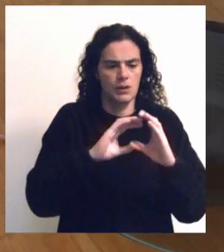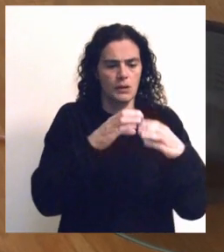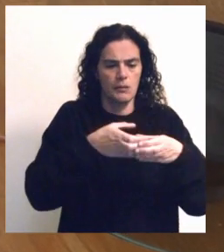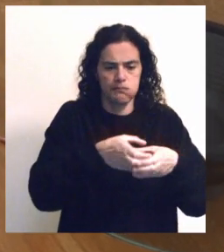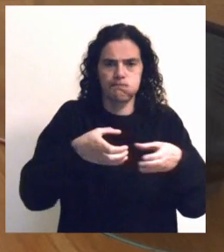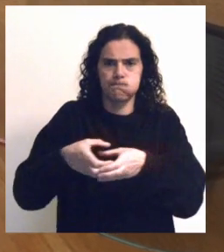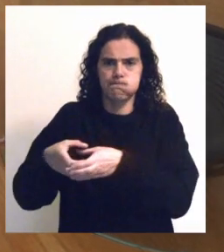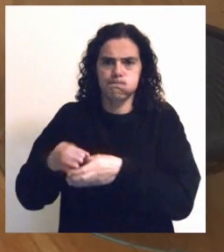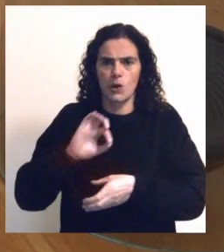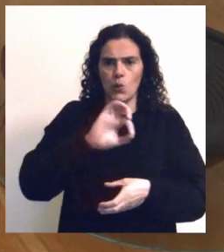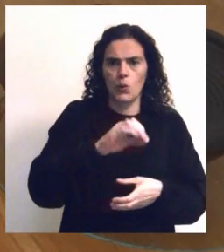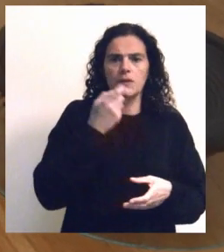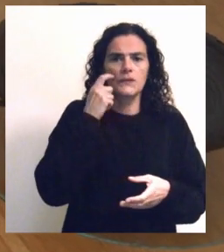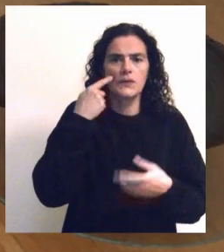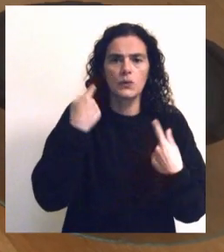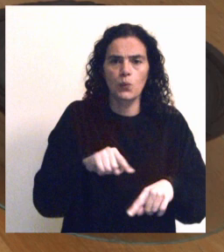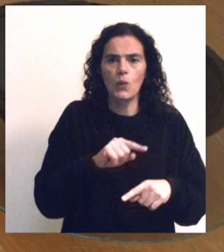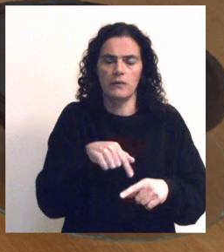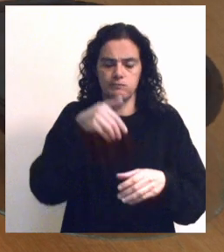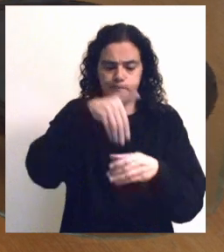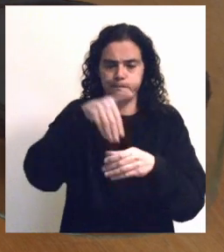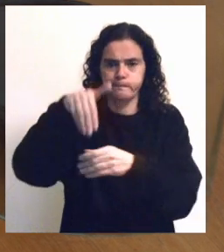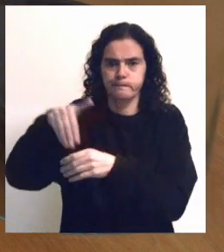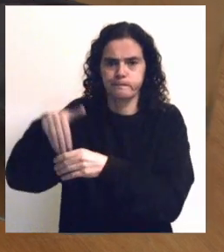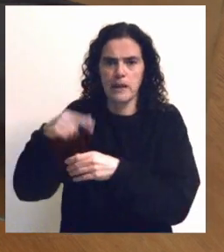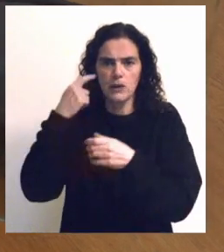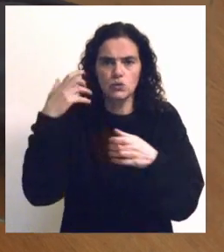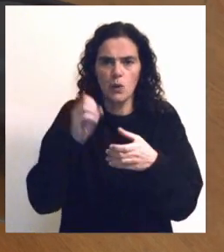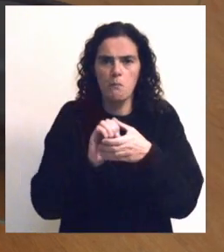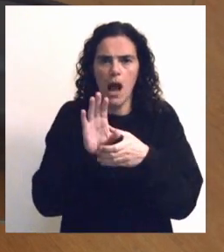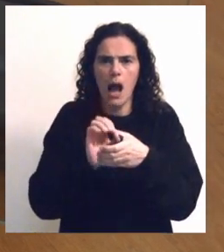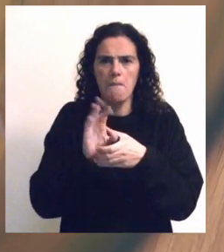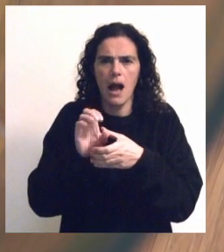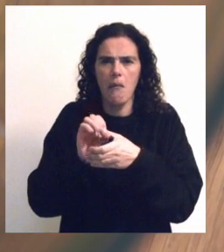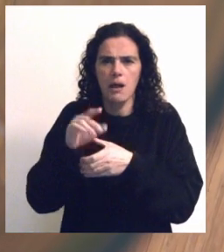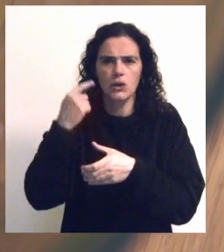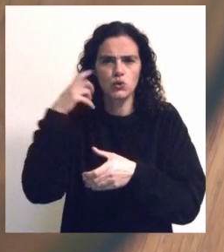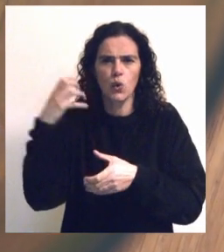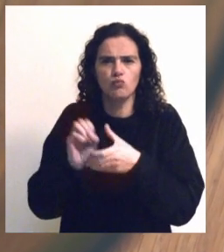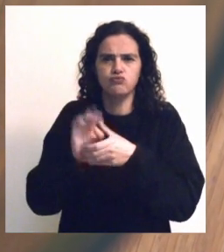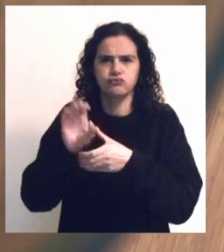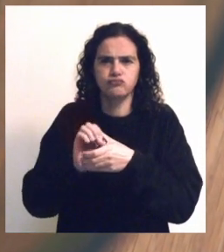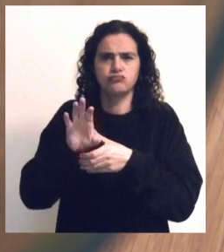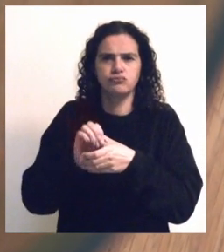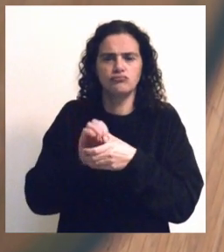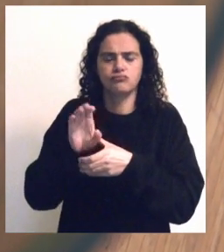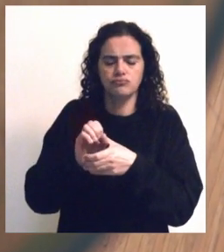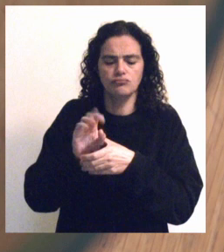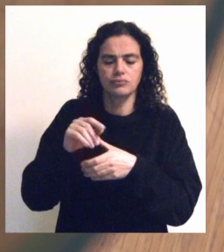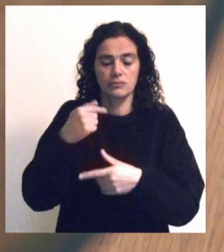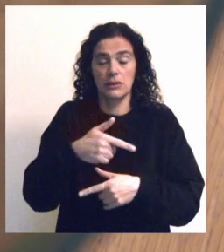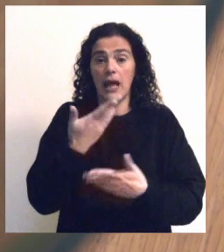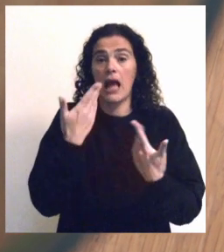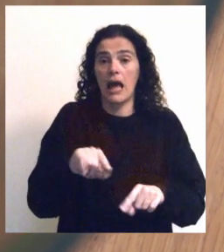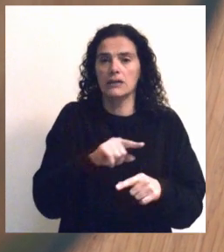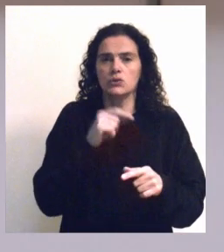por 8 cilindros de vidro, dentro dos quais existem altifalantes que emitem som.